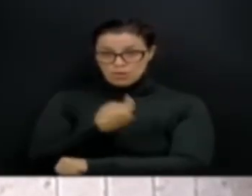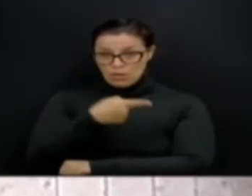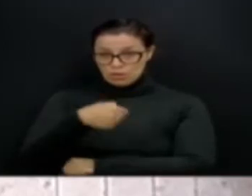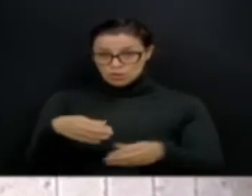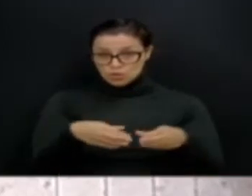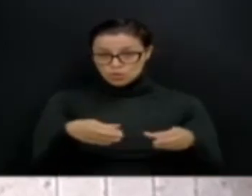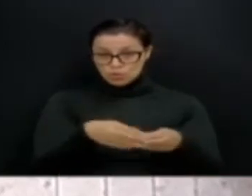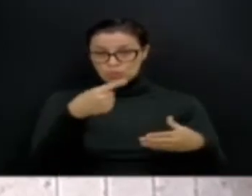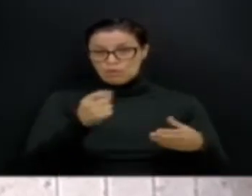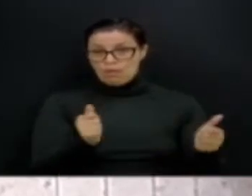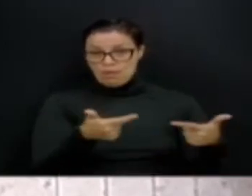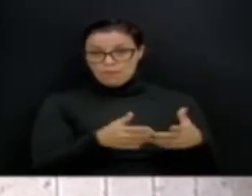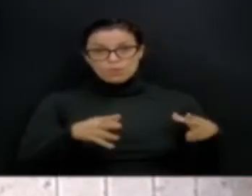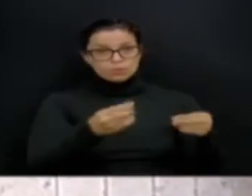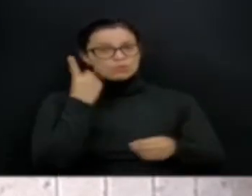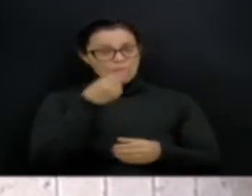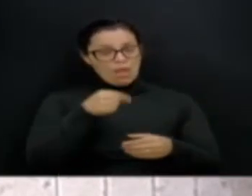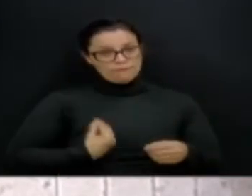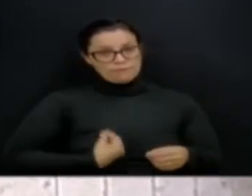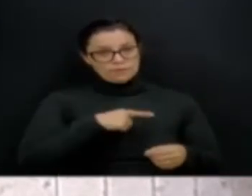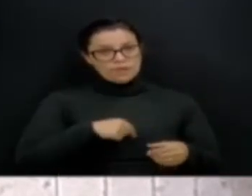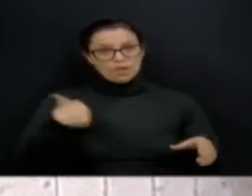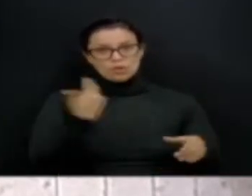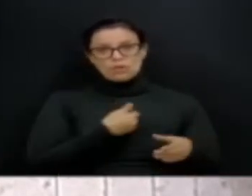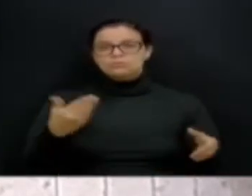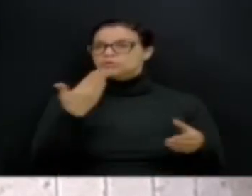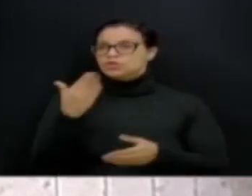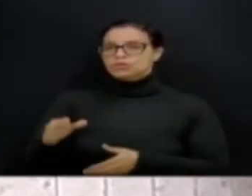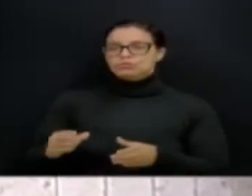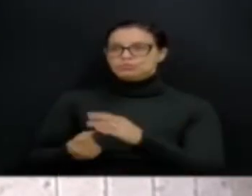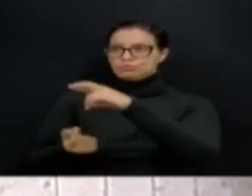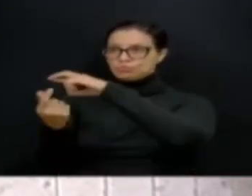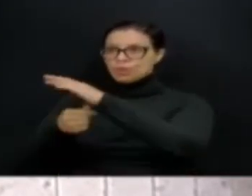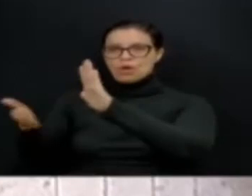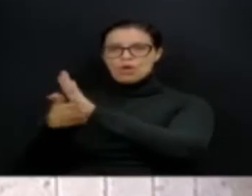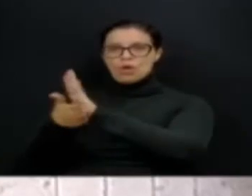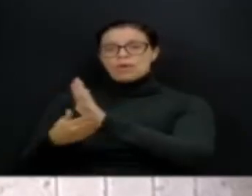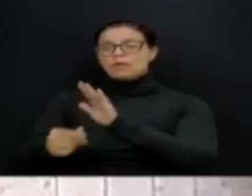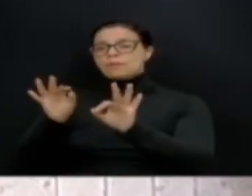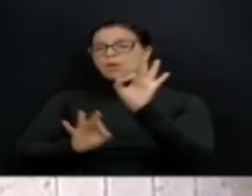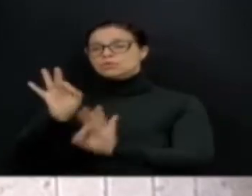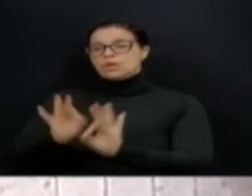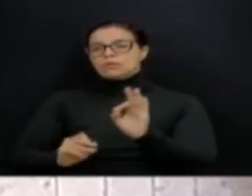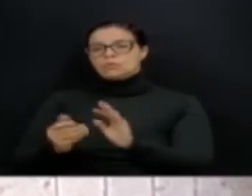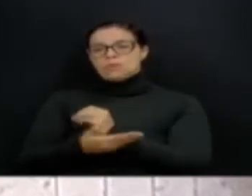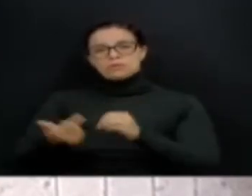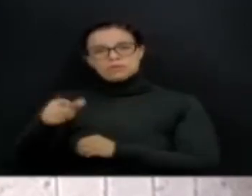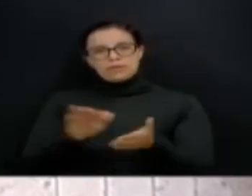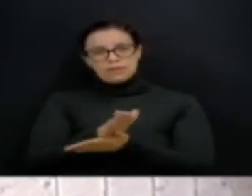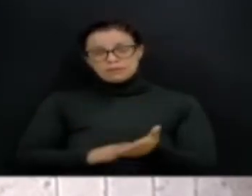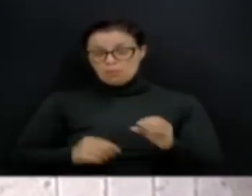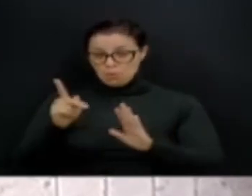Frente Parlamentar, todos os deputados que estão aqui, entraram com o pedido, cobraram a falta de projeto básico. Se